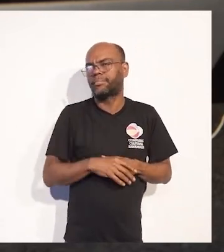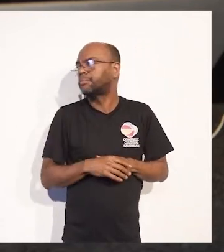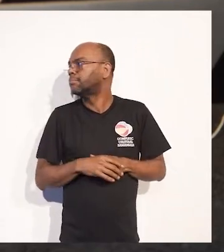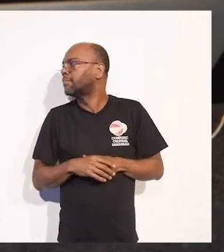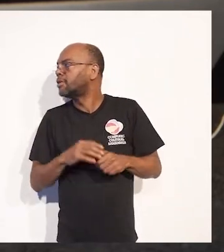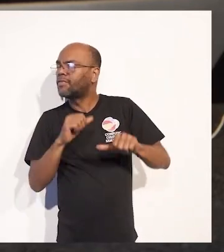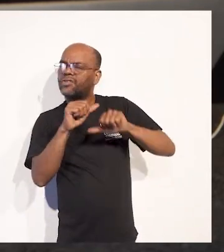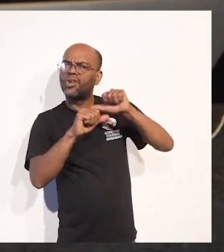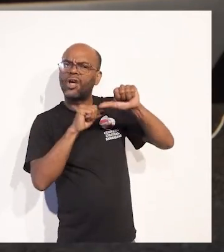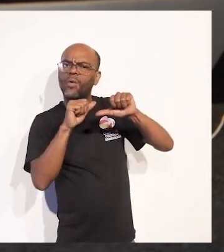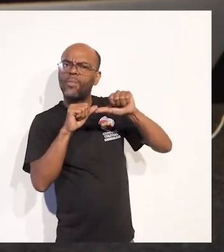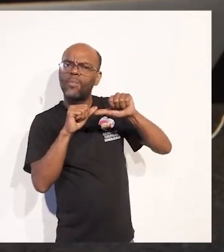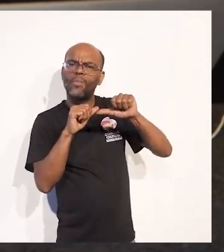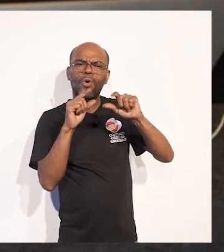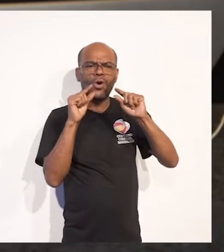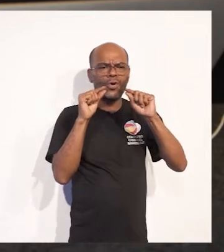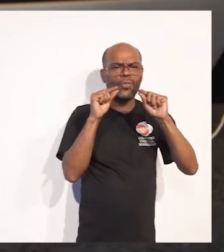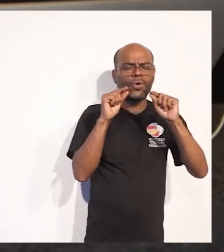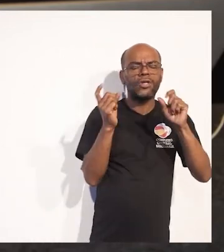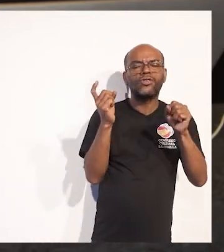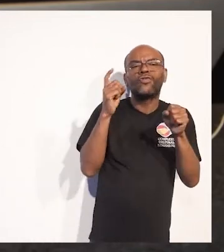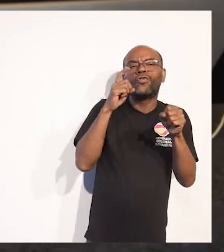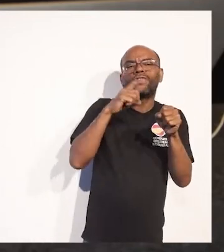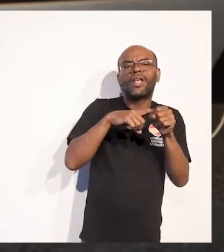vai mudar aqui um pouco o set e quando a gente voltar